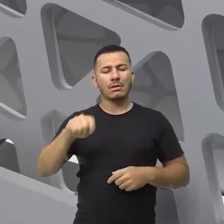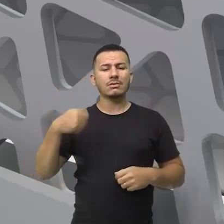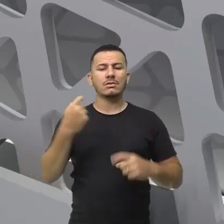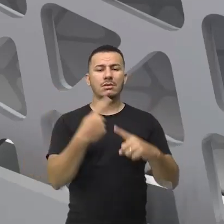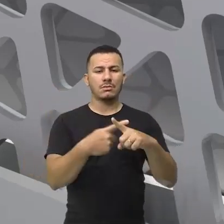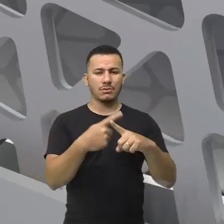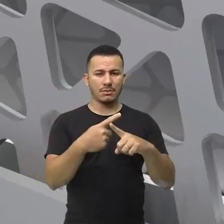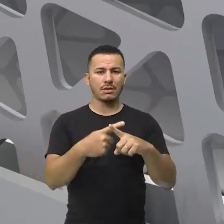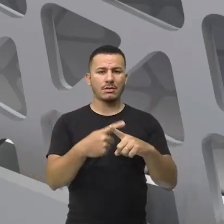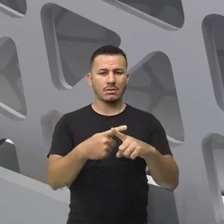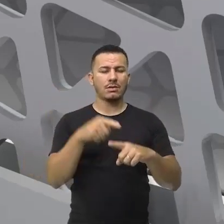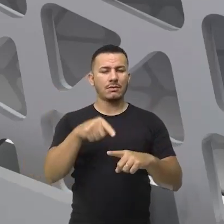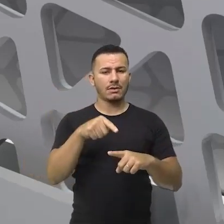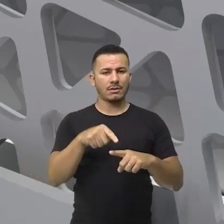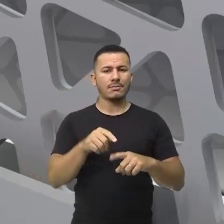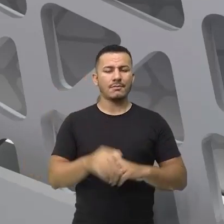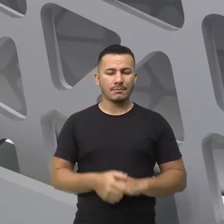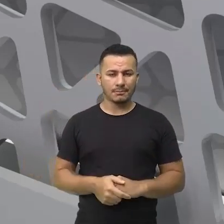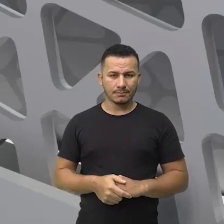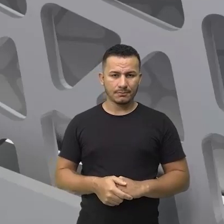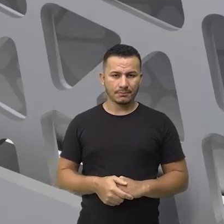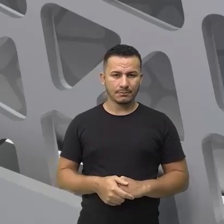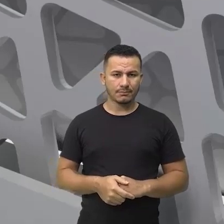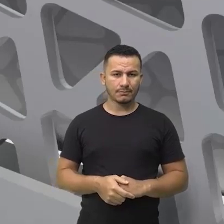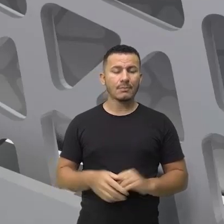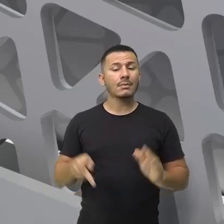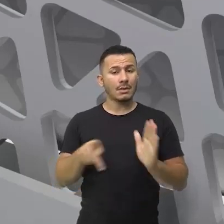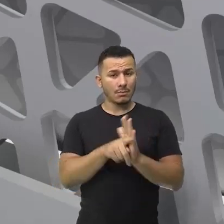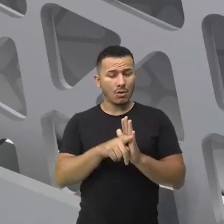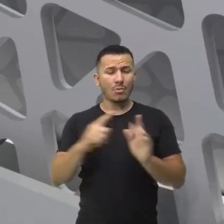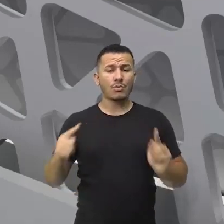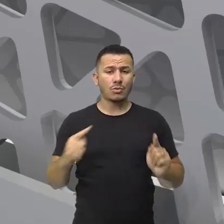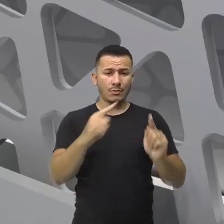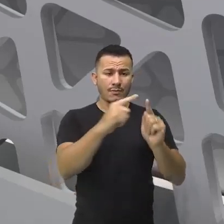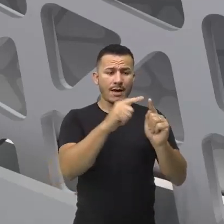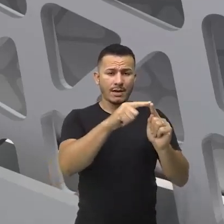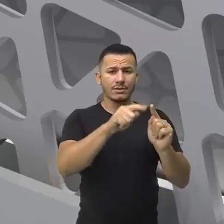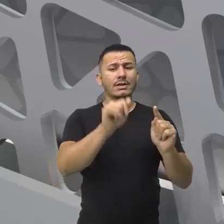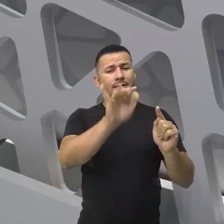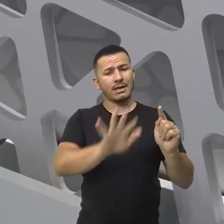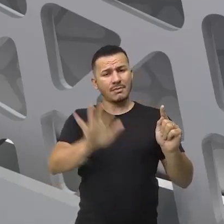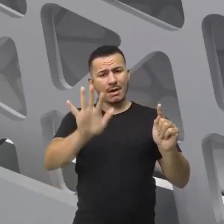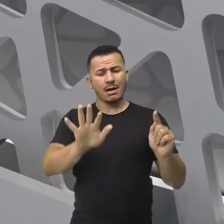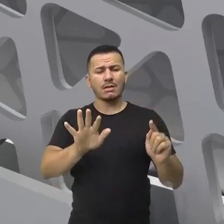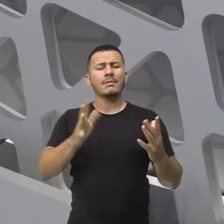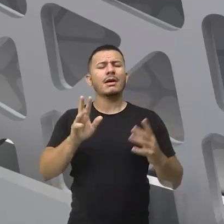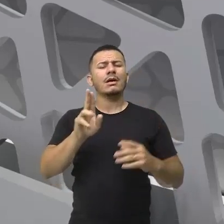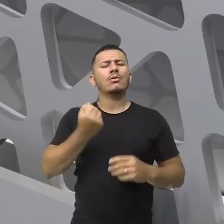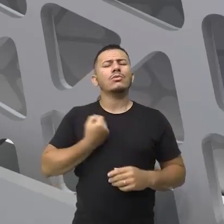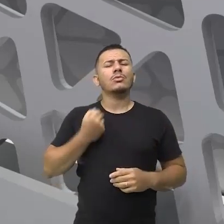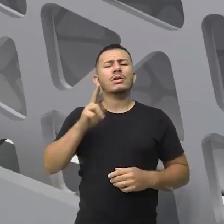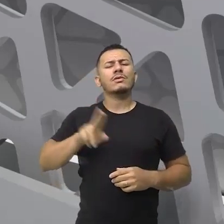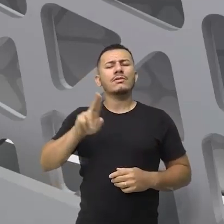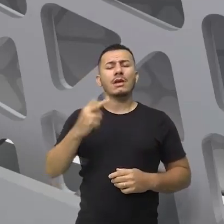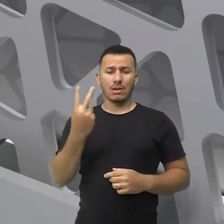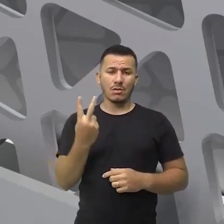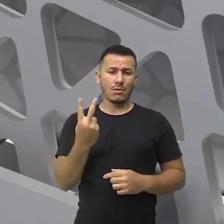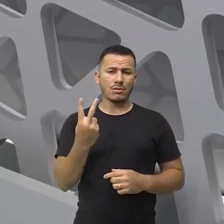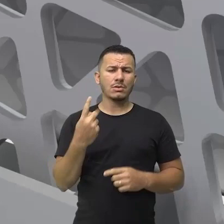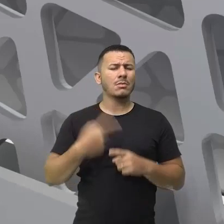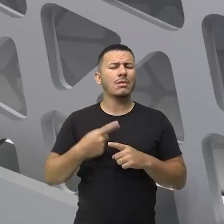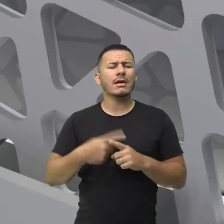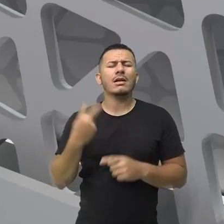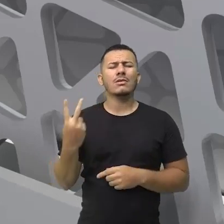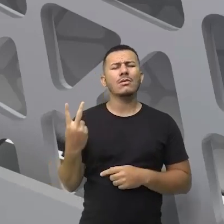da outra? Então, para que uma seja o dobro da outra, o que eu tenho que fazer? Multiplicar as coordenadas